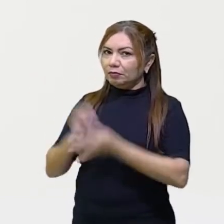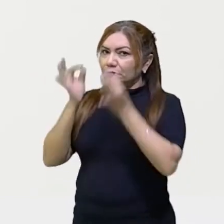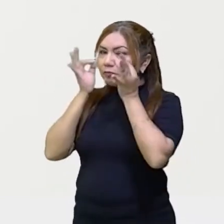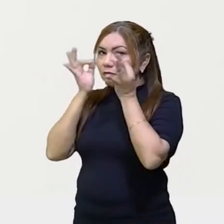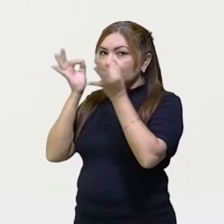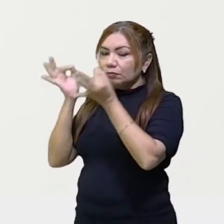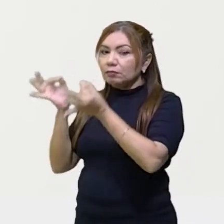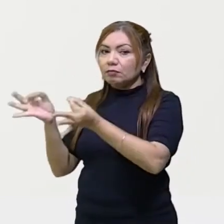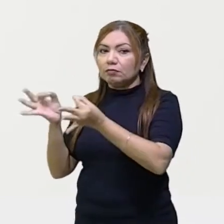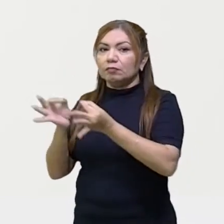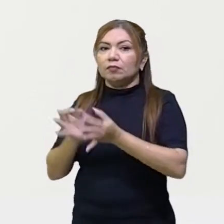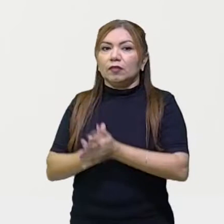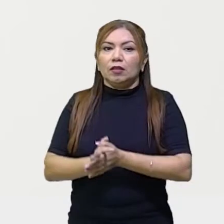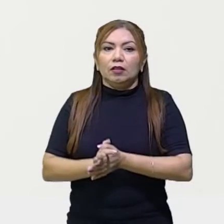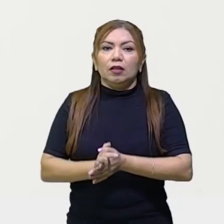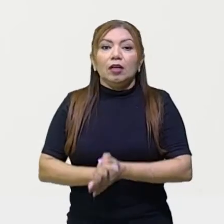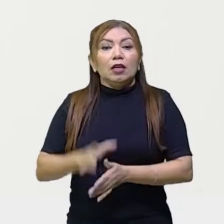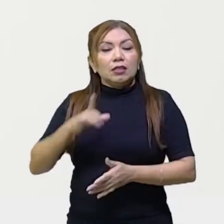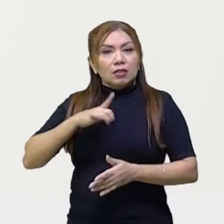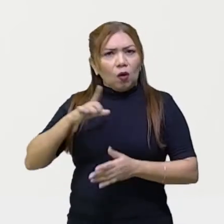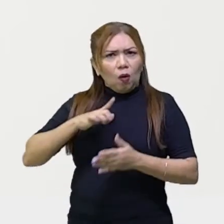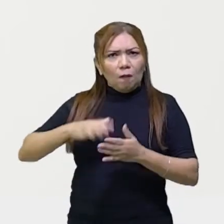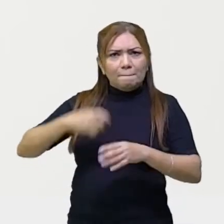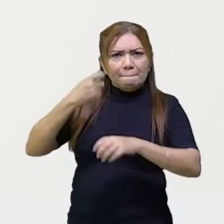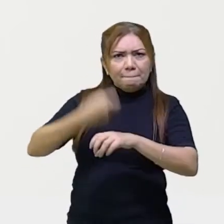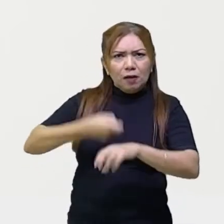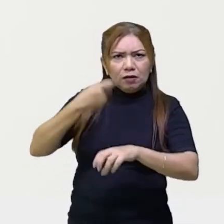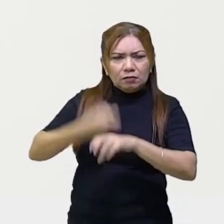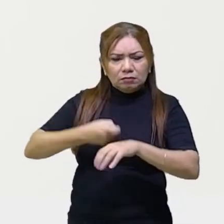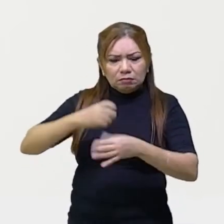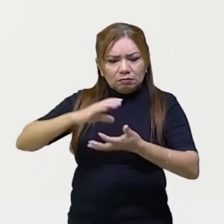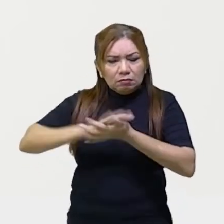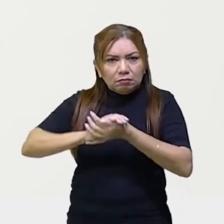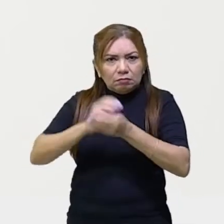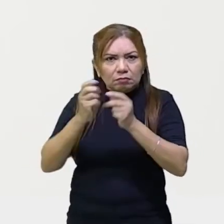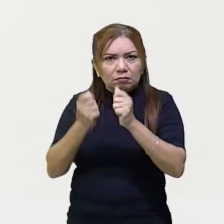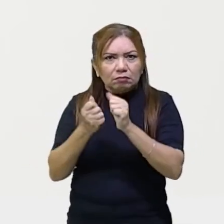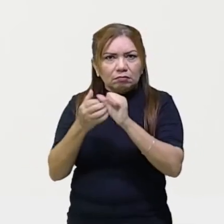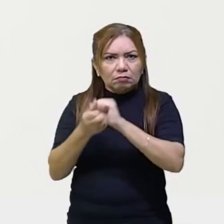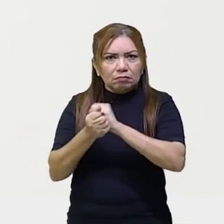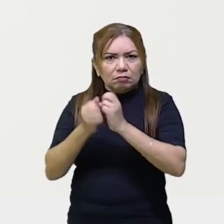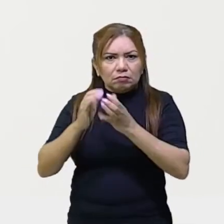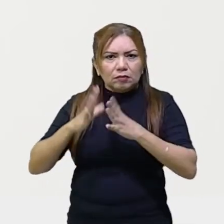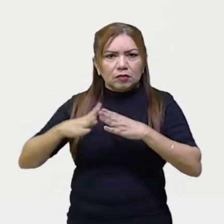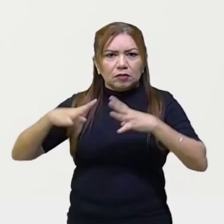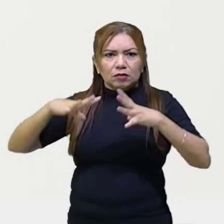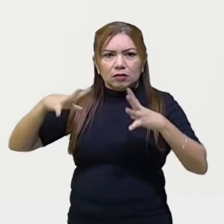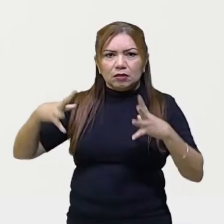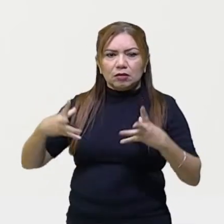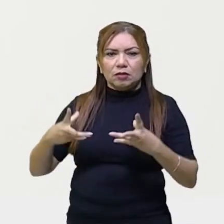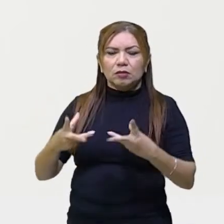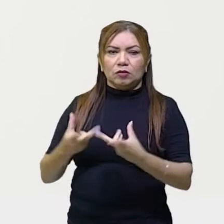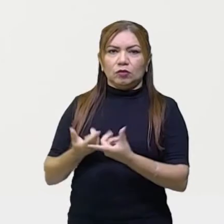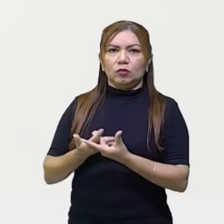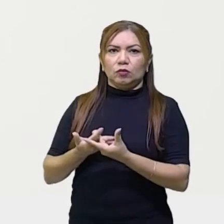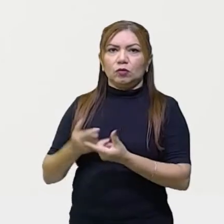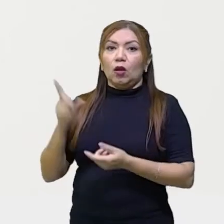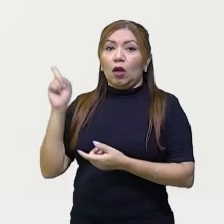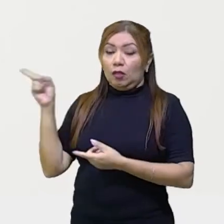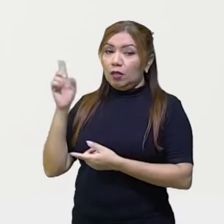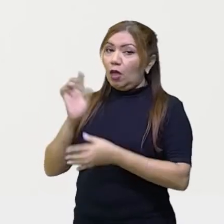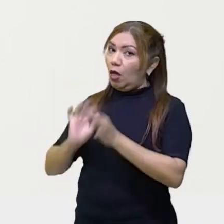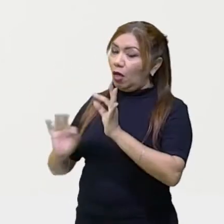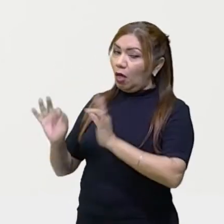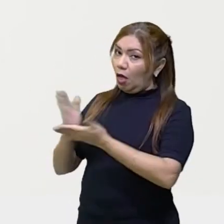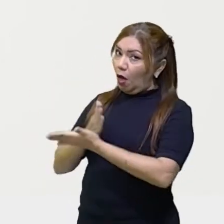elas são chamadas também de sólidos geométricos sólidos geométricos Eu tenho algumas aqui